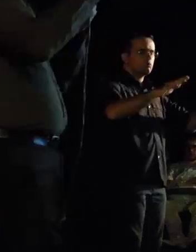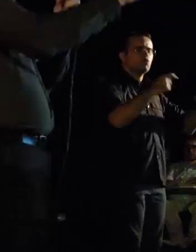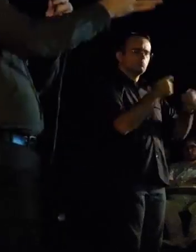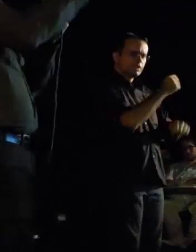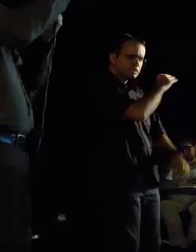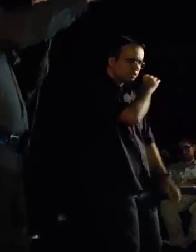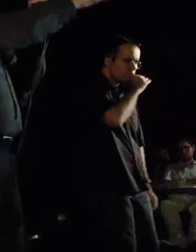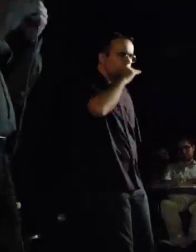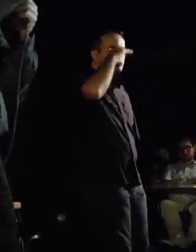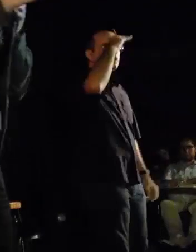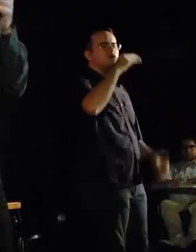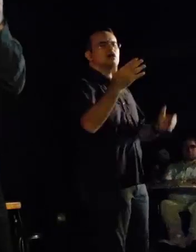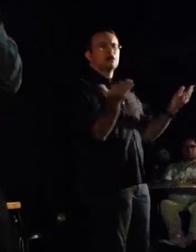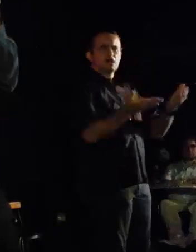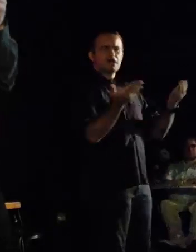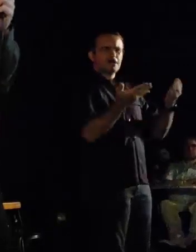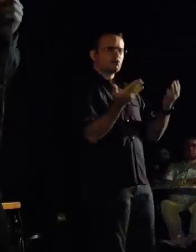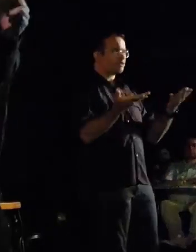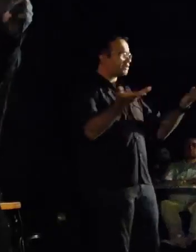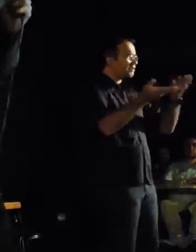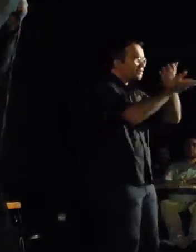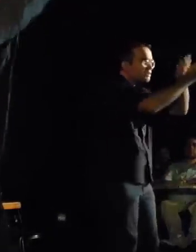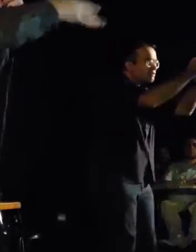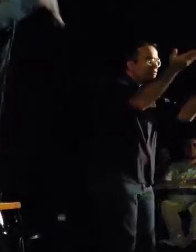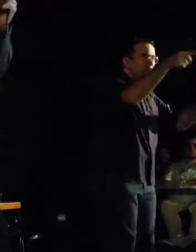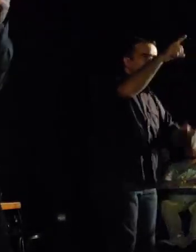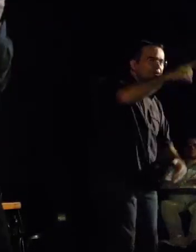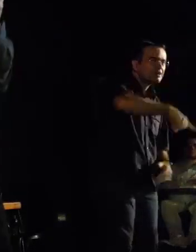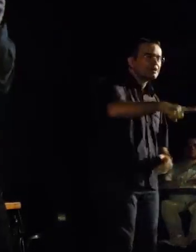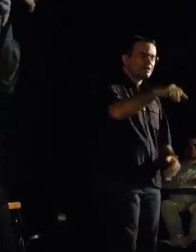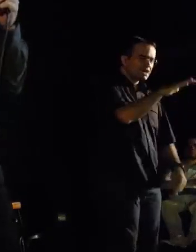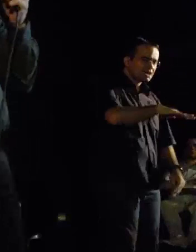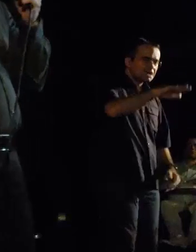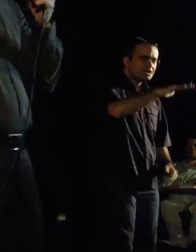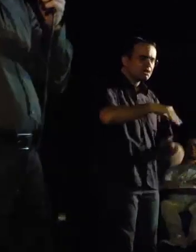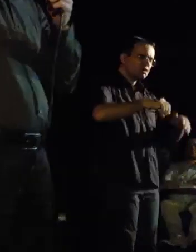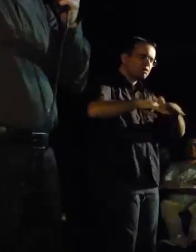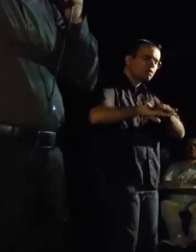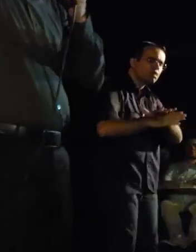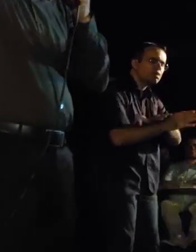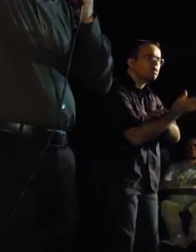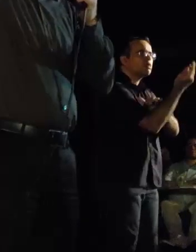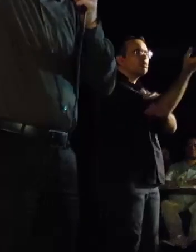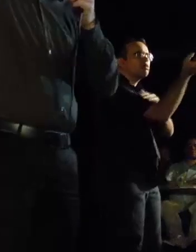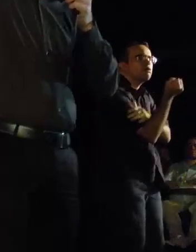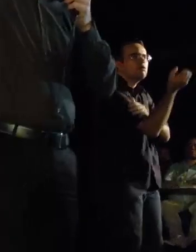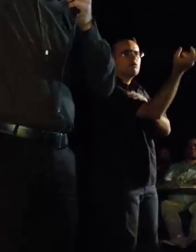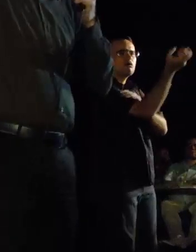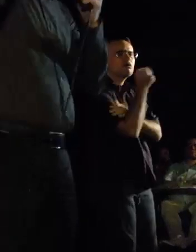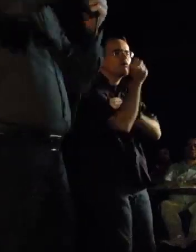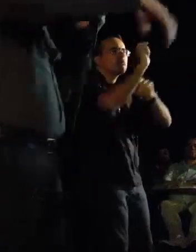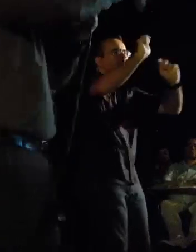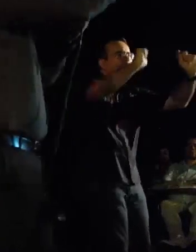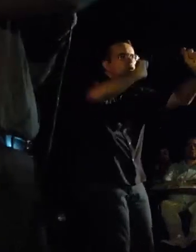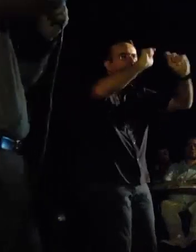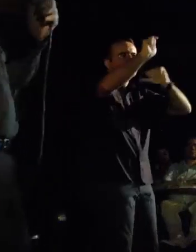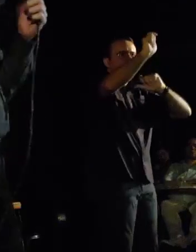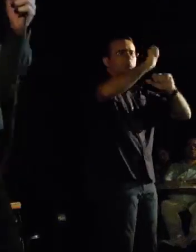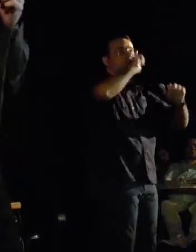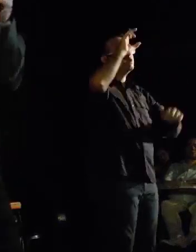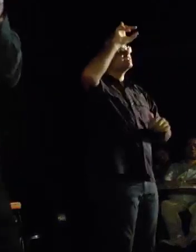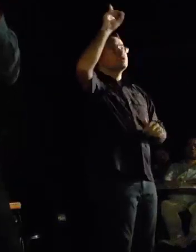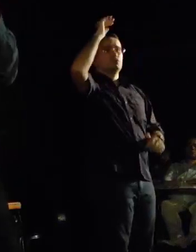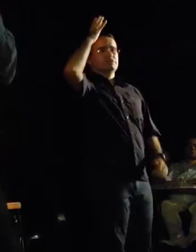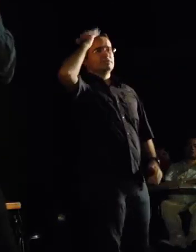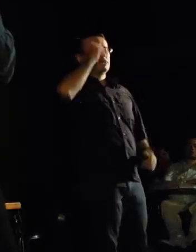seja, tratam a nós como se nós fôssemos crianças acostumadas às benesses, Deus sabe de onde e Deus sabe